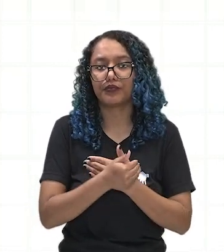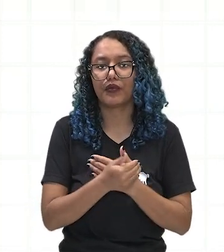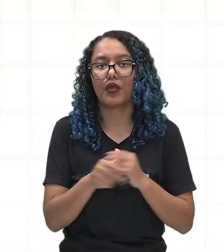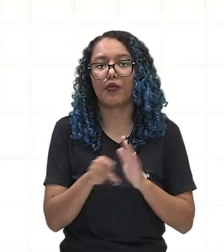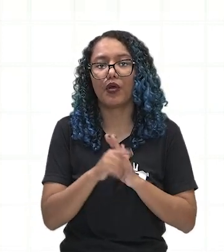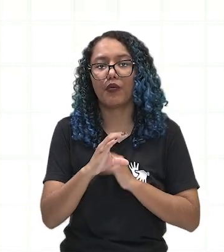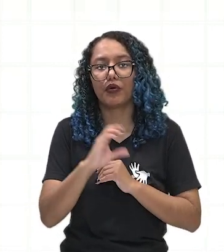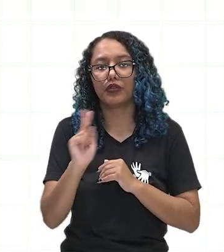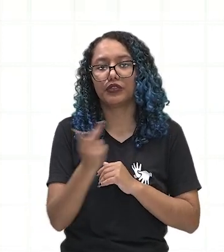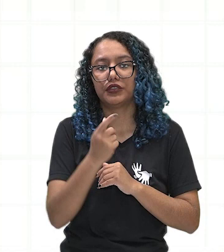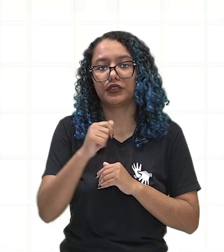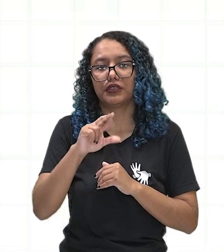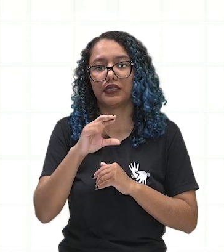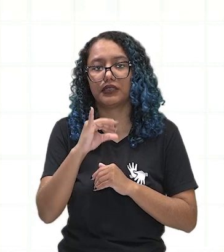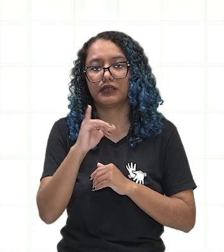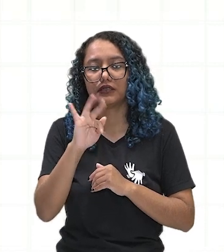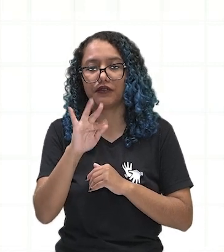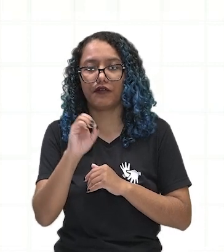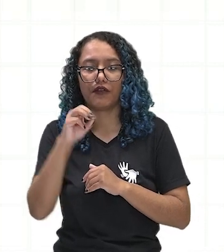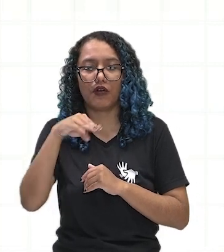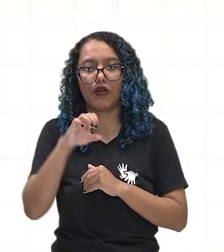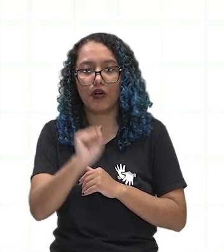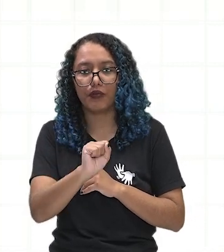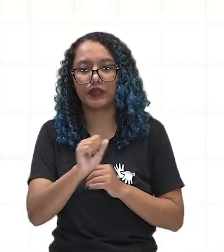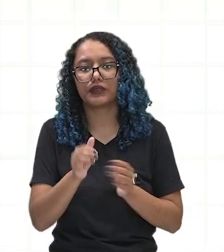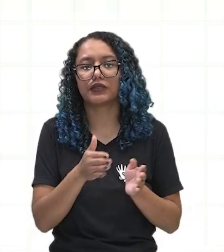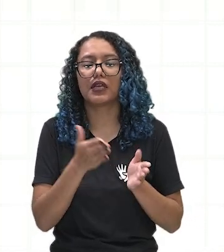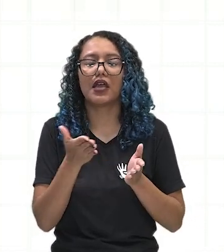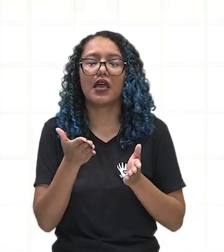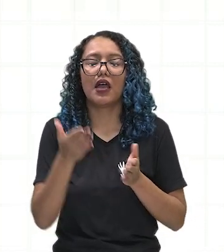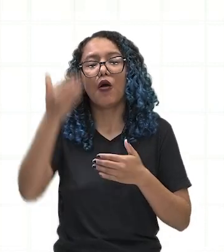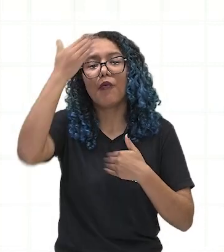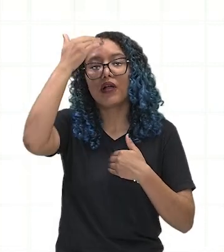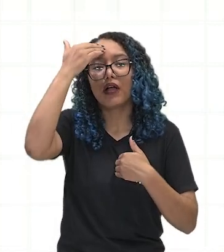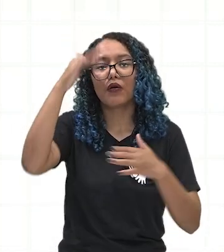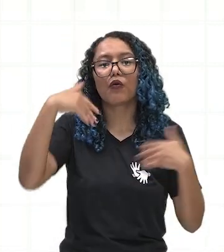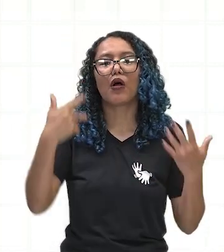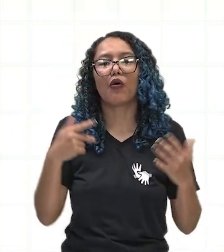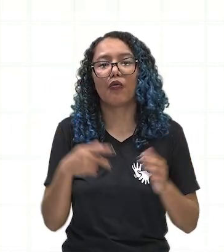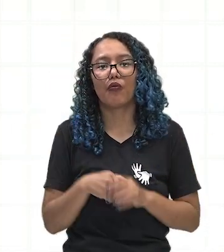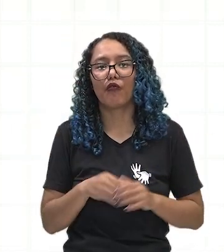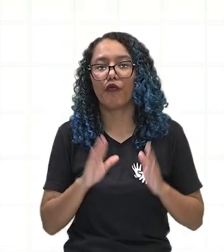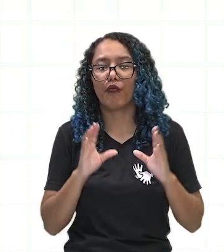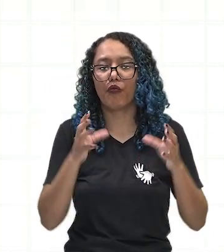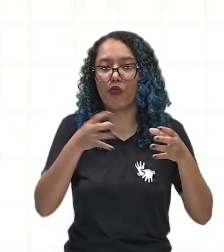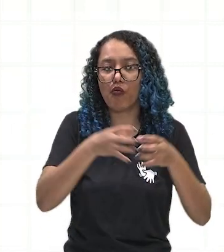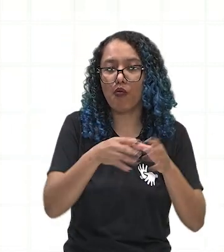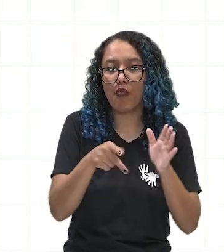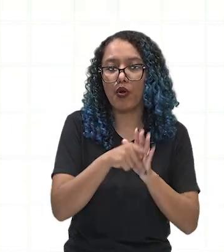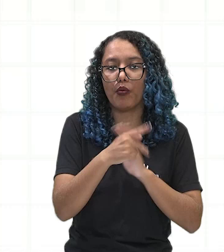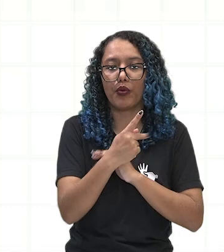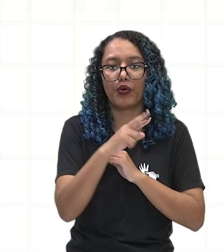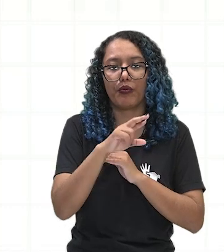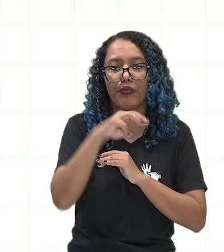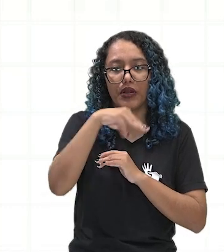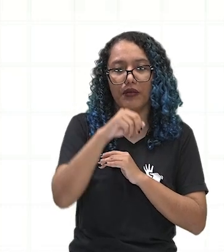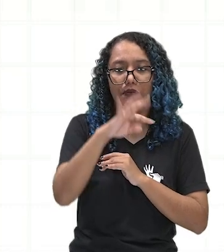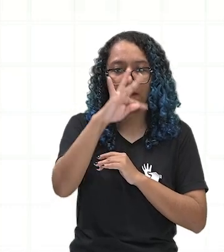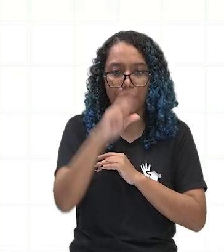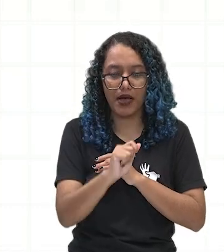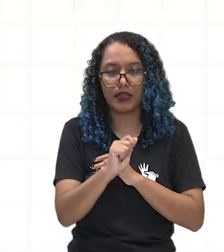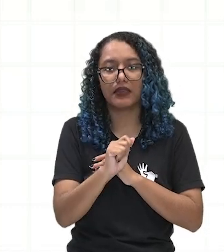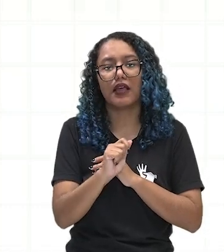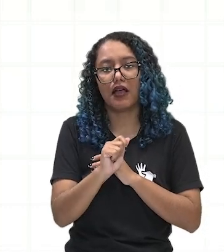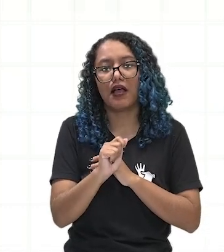dos caraciformes. No caso do chimpanzé, ele está na ordem dos primatas, e o homem também está dentro